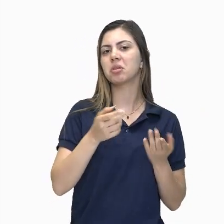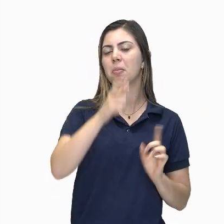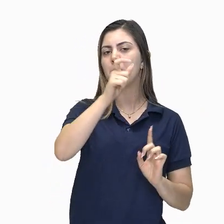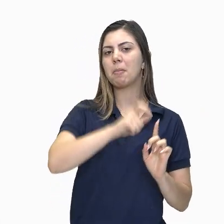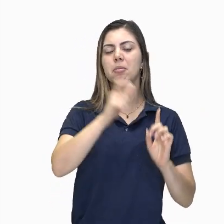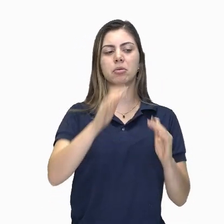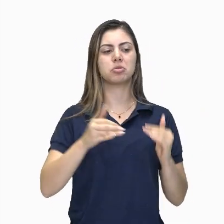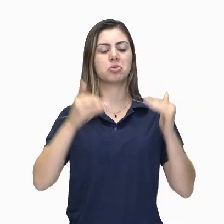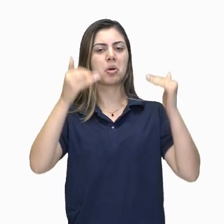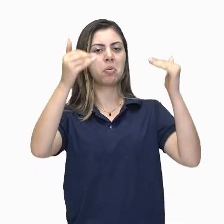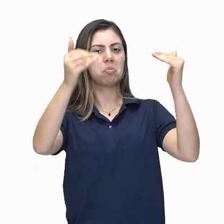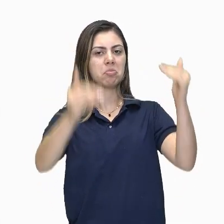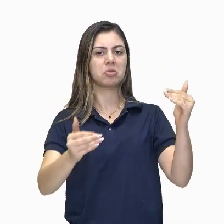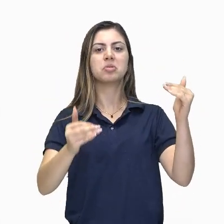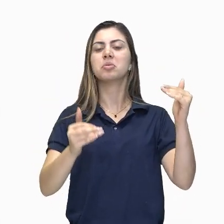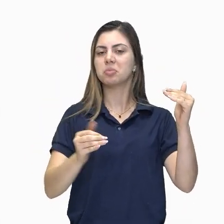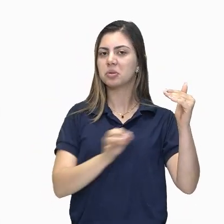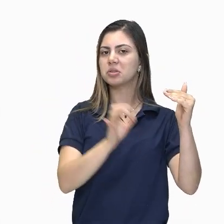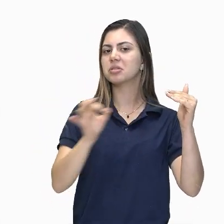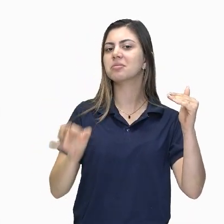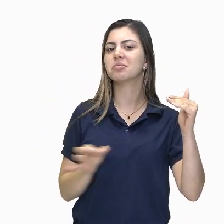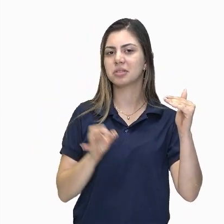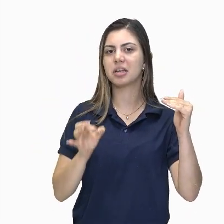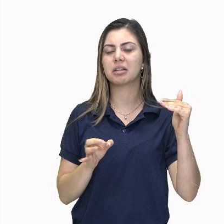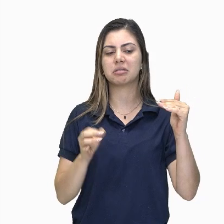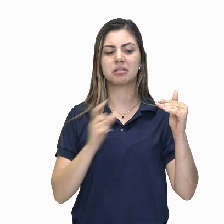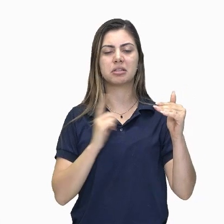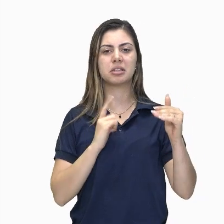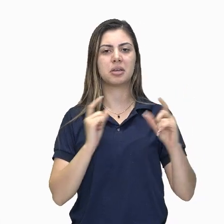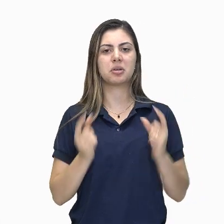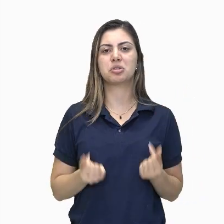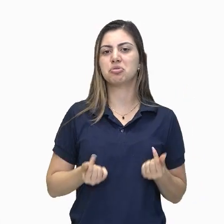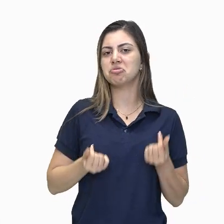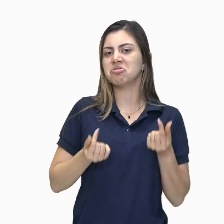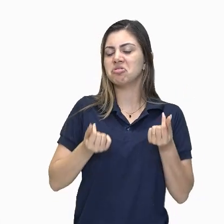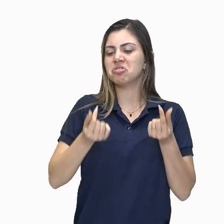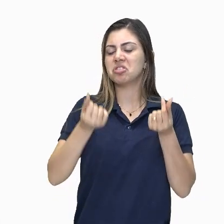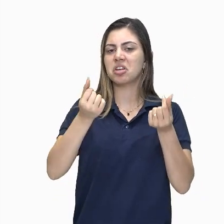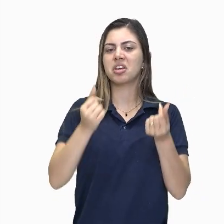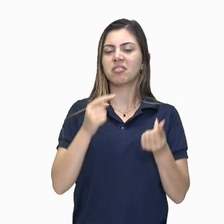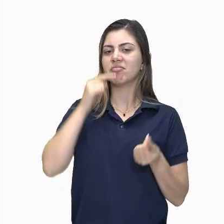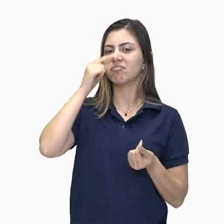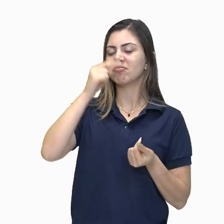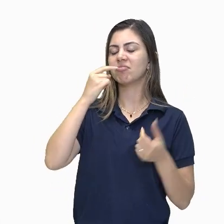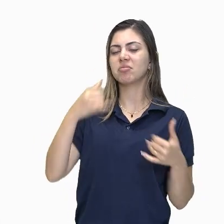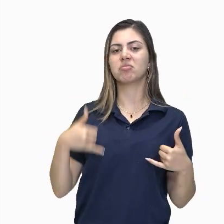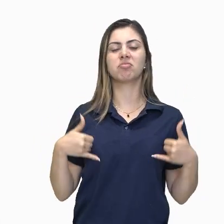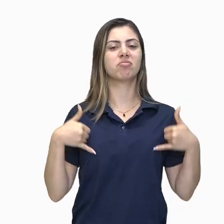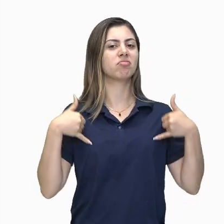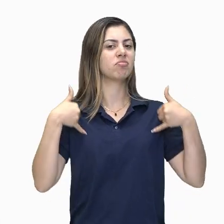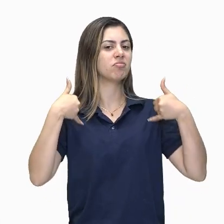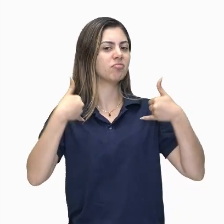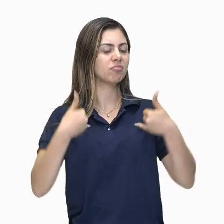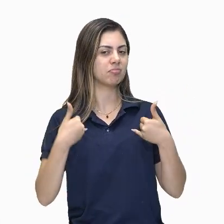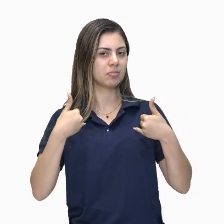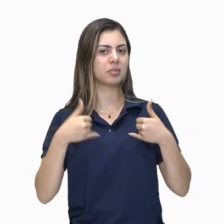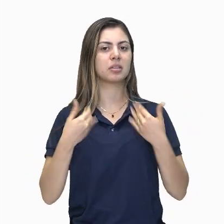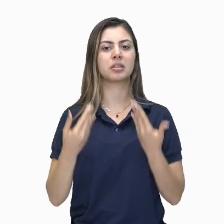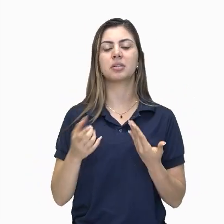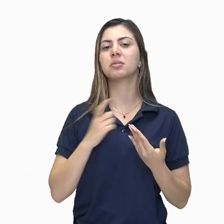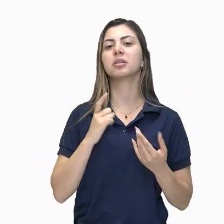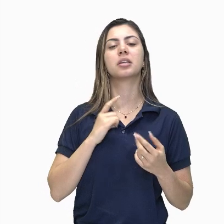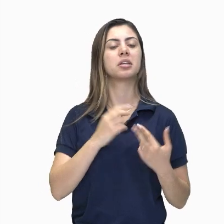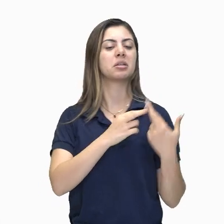meio de produção, que estava ali o tempo todo ganhando seu dinheiro, despreocupado, sem se dar conta dos problemas do Brasil, vivendo a sua